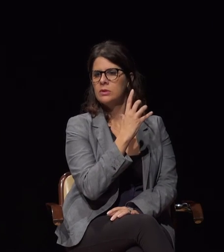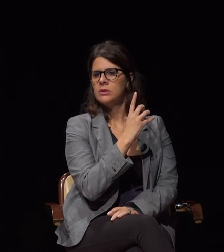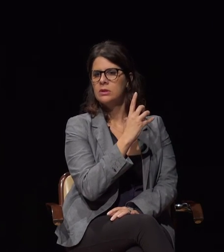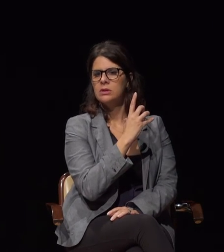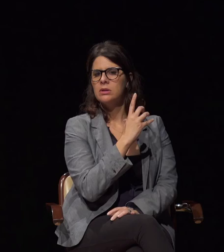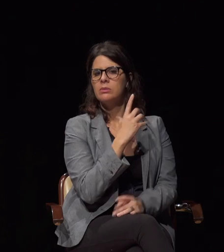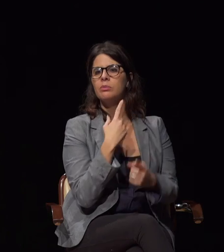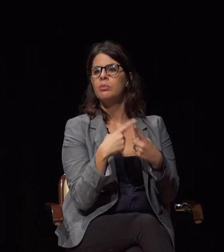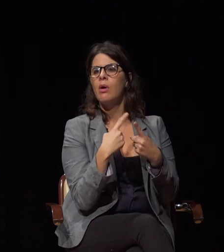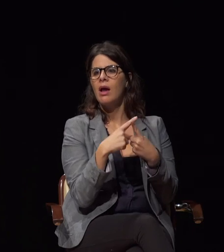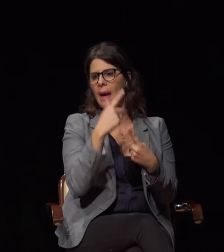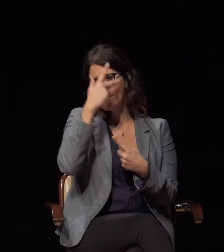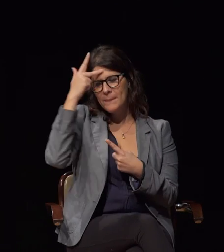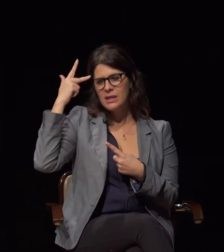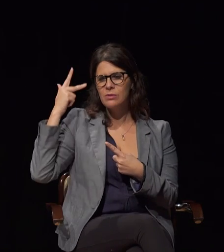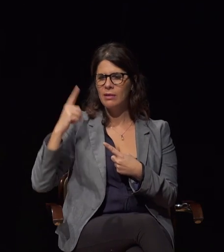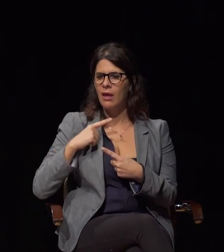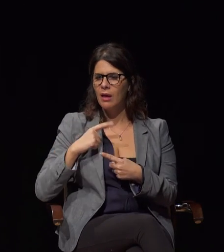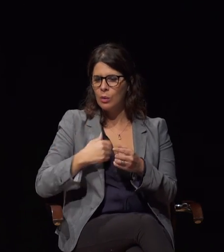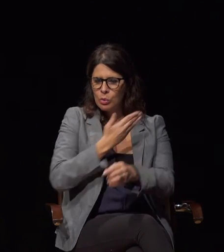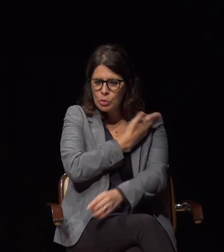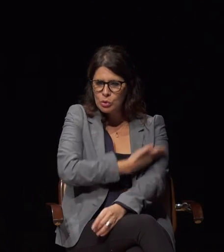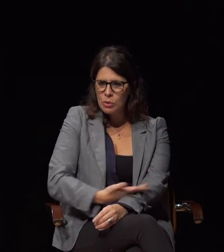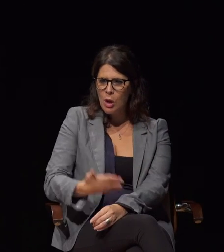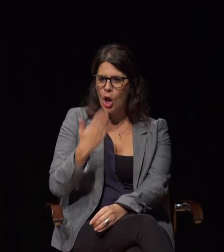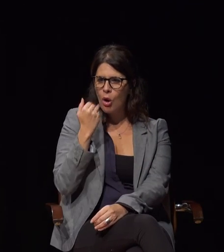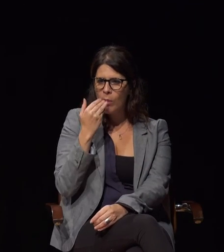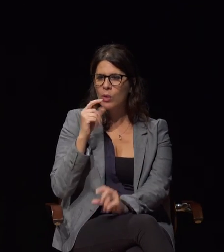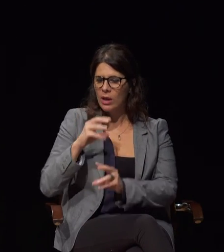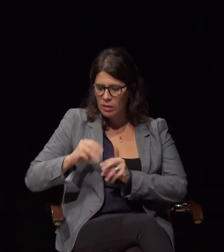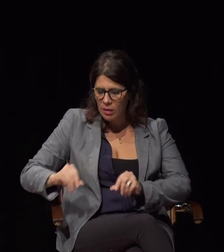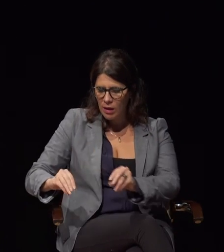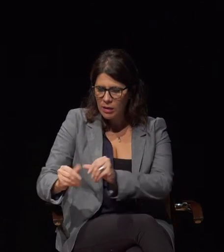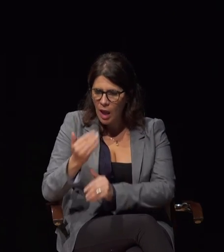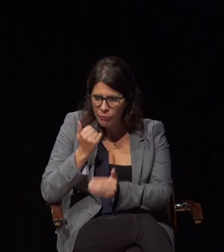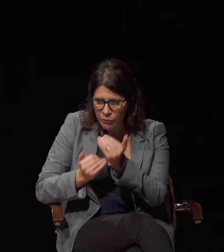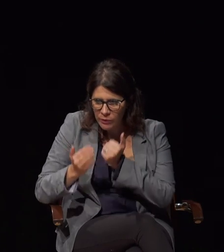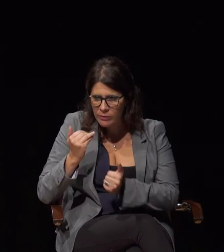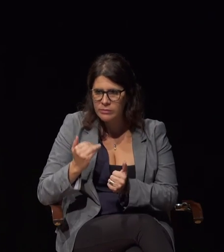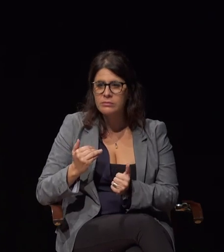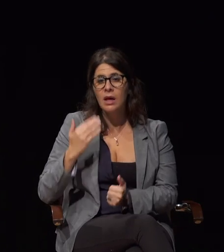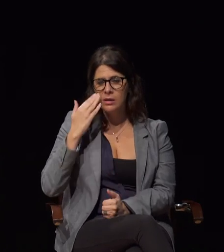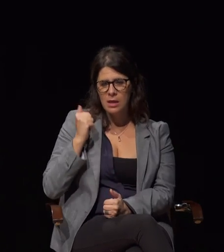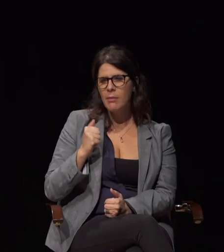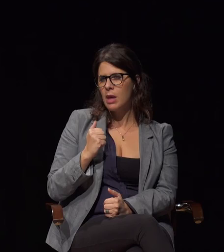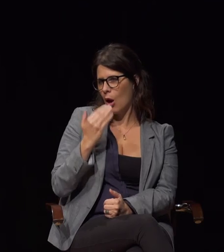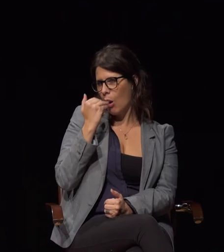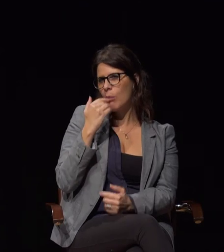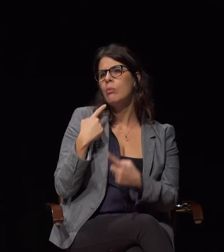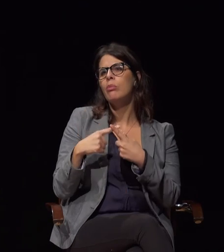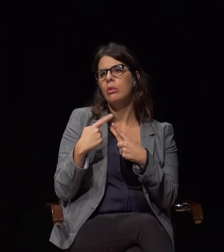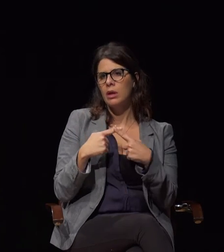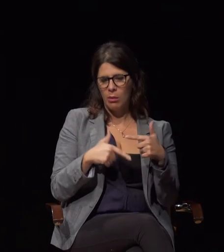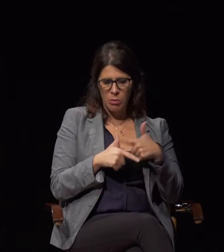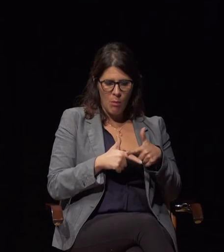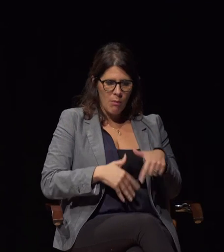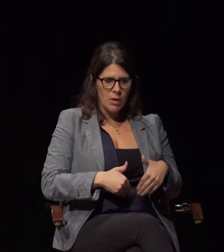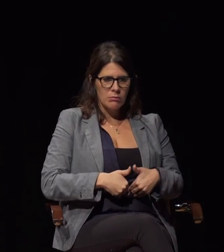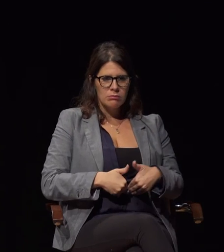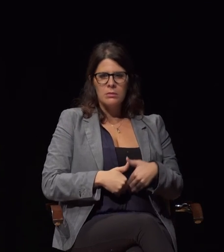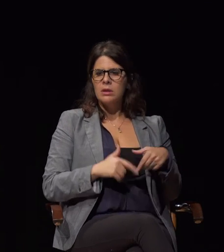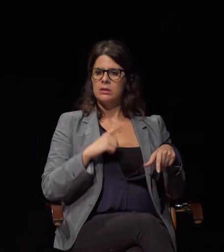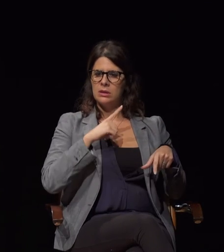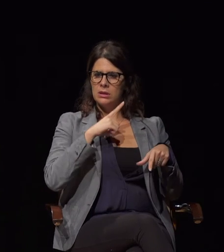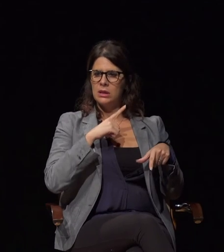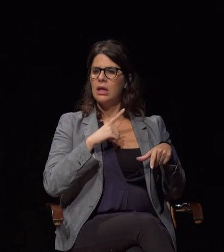comer Terra sabemos que se comia a terra para curar problemas na barriga mas sabemos também e falamos muito